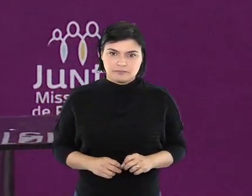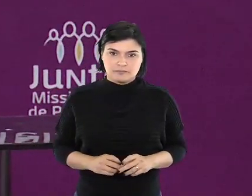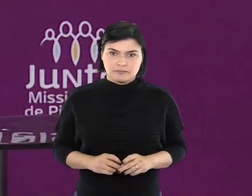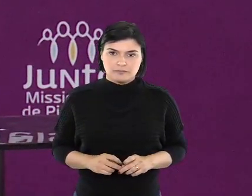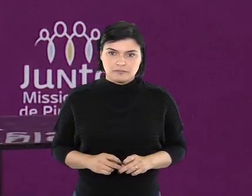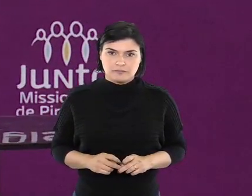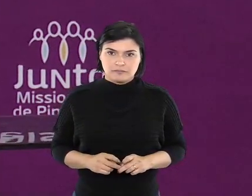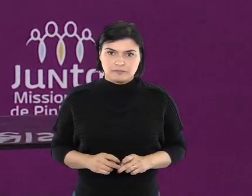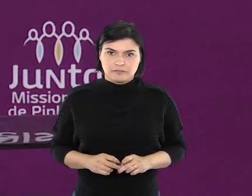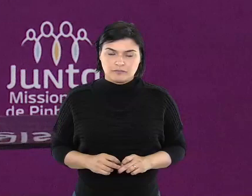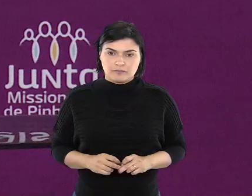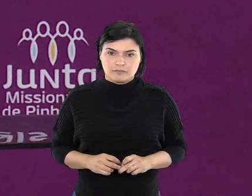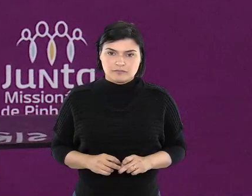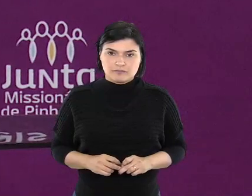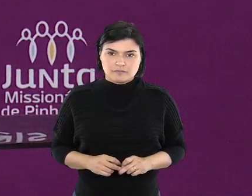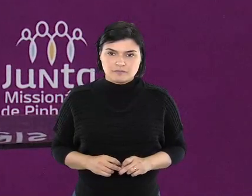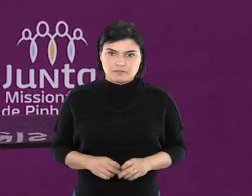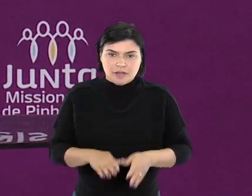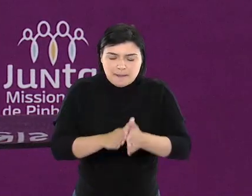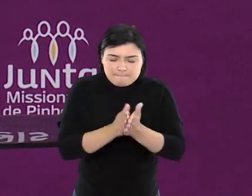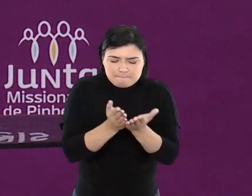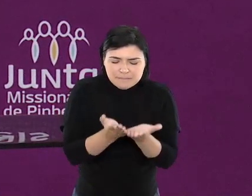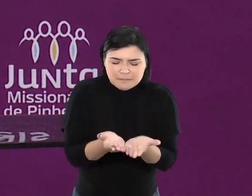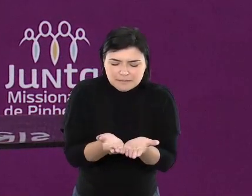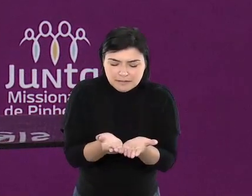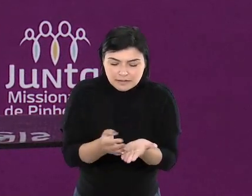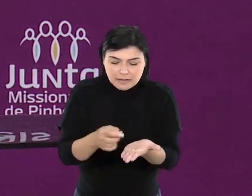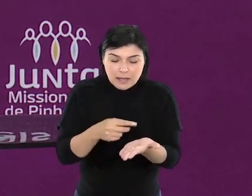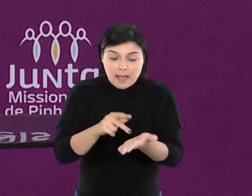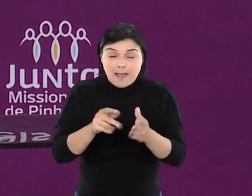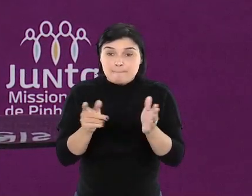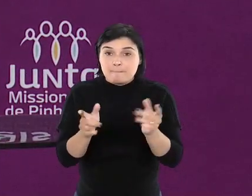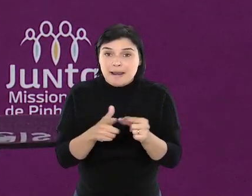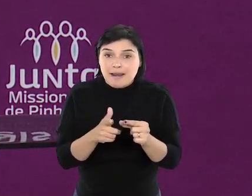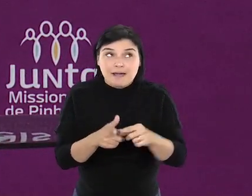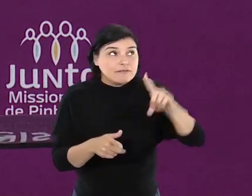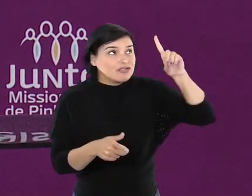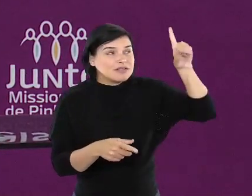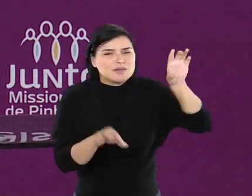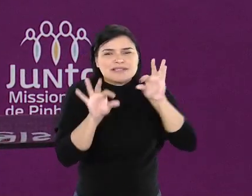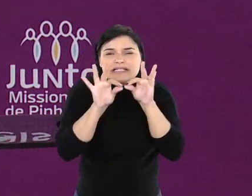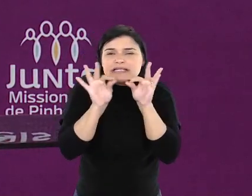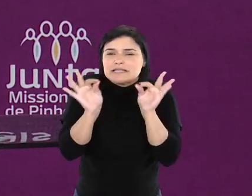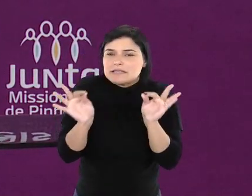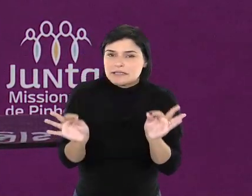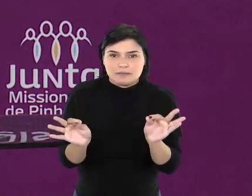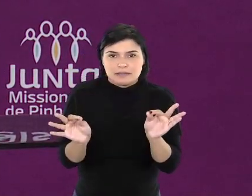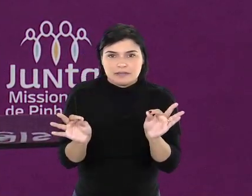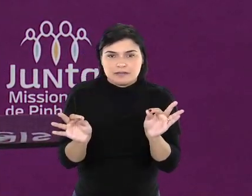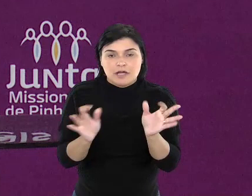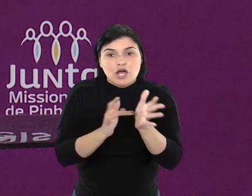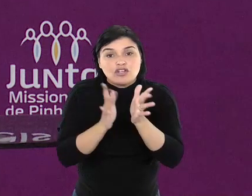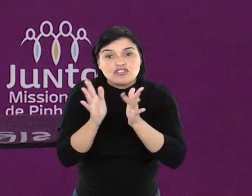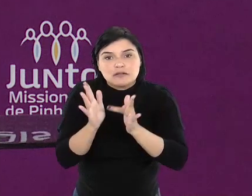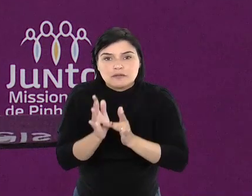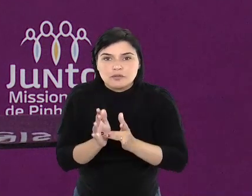vamos para a Bíblia a simplicidade do Evangelho Jesus foi hiper e